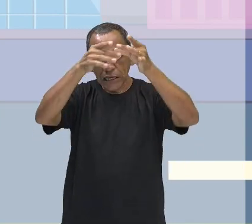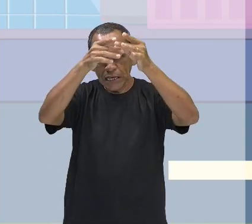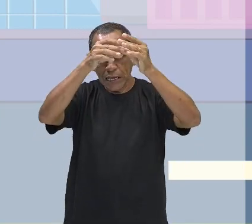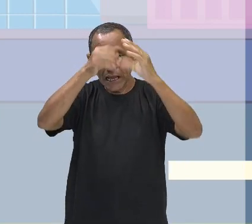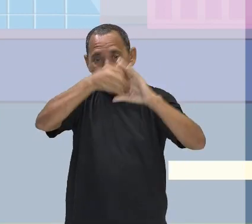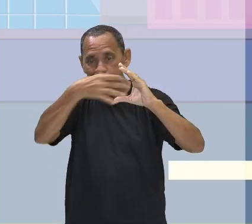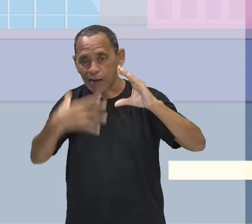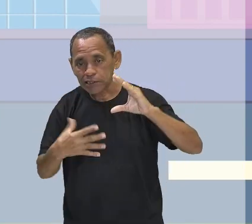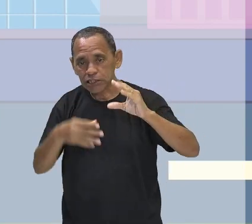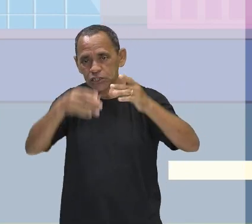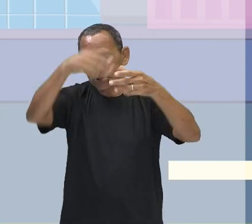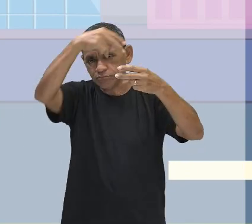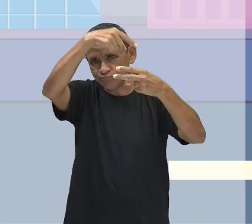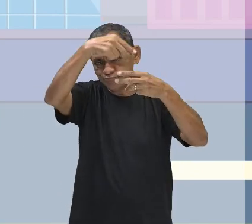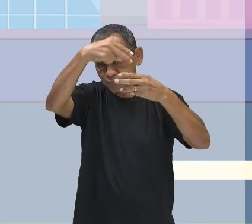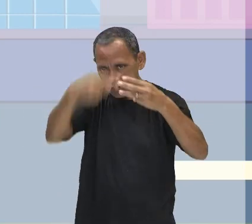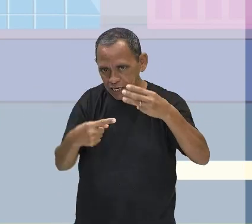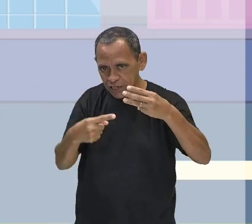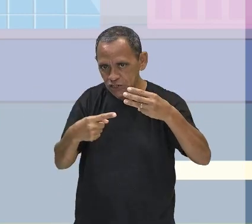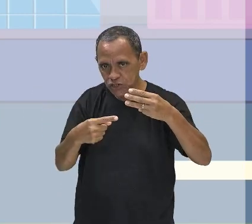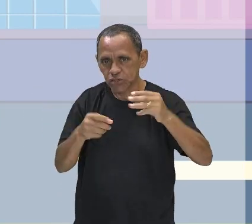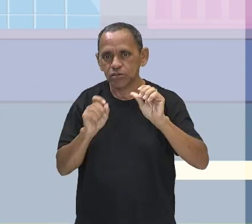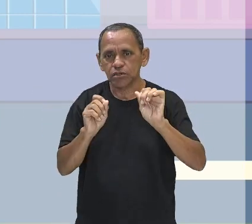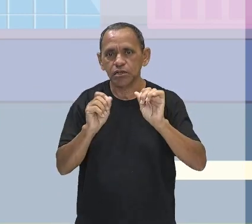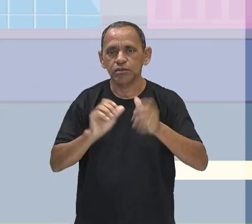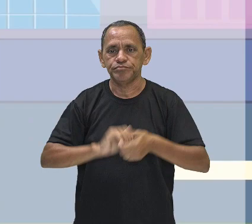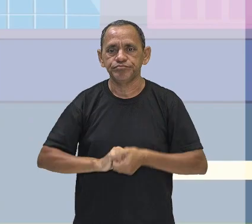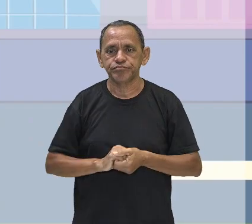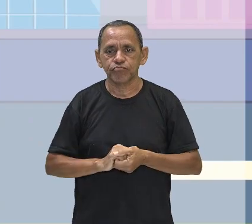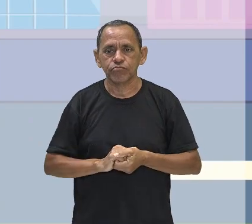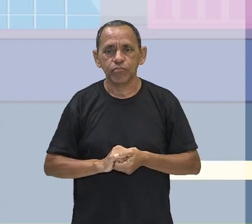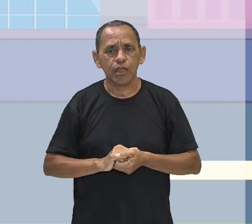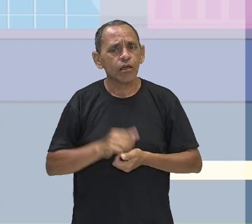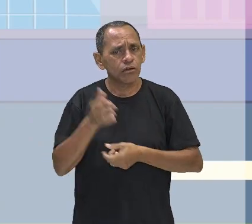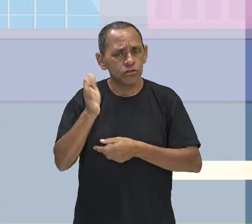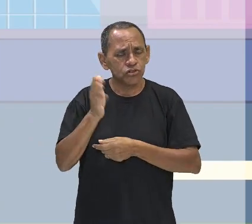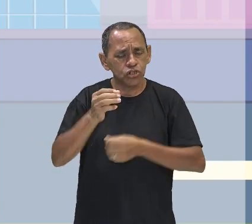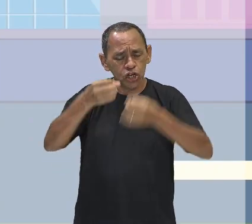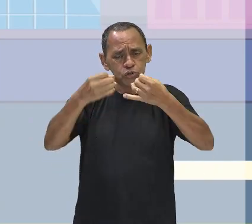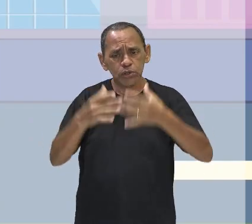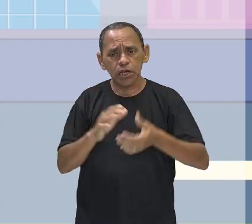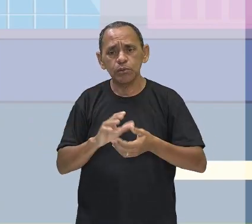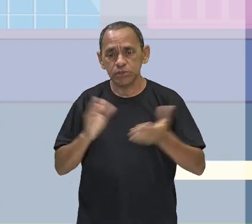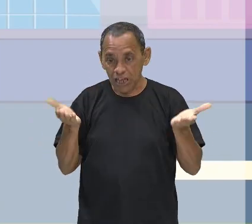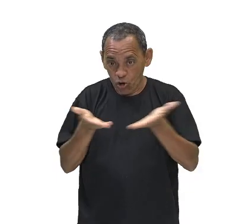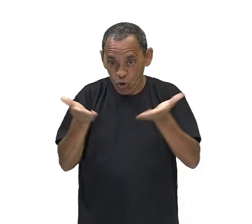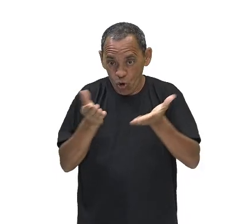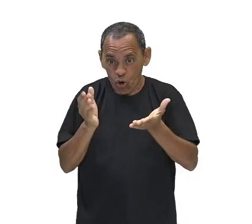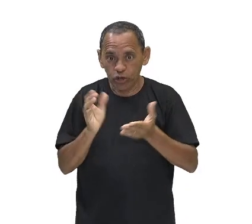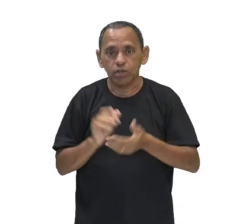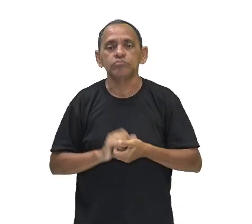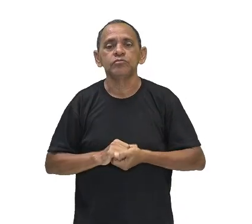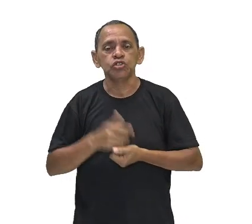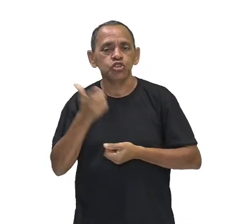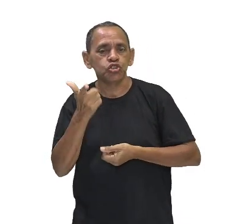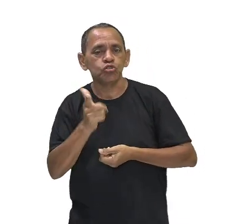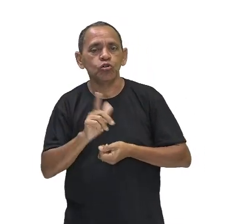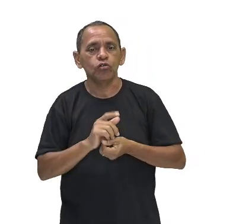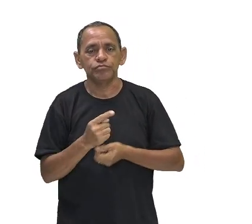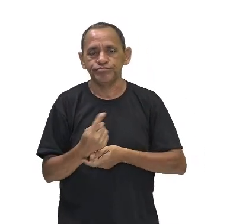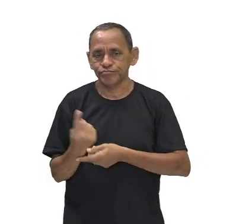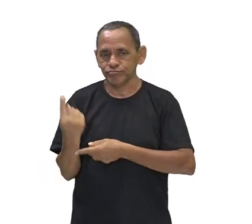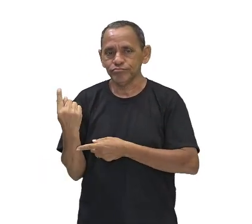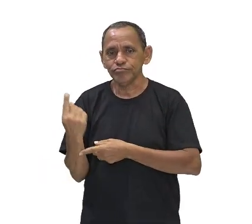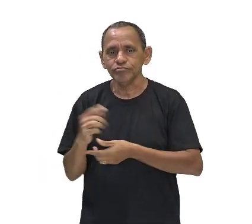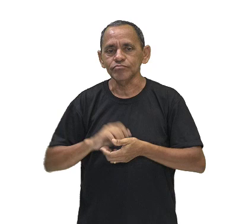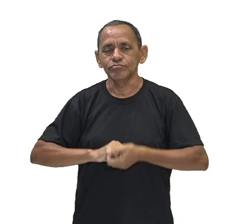são esses 3 critérios? Nós já falamos em nossas aulas, estamos reforçando aqui. Vamos ver aí quais são esses